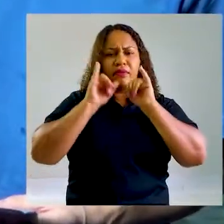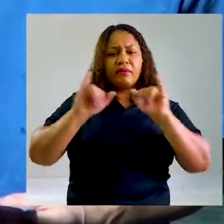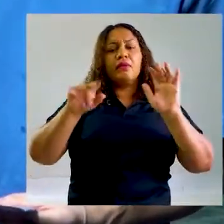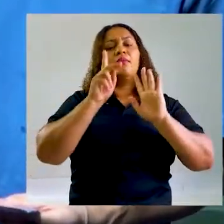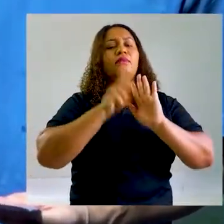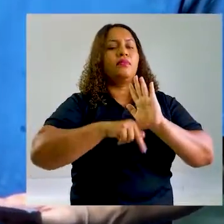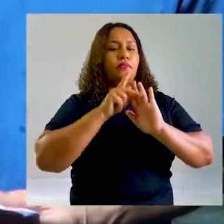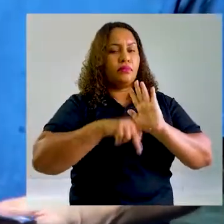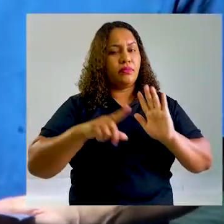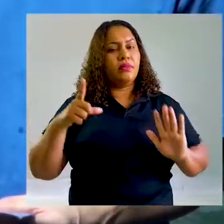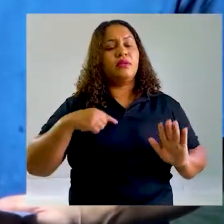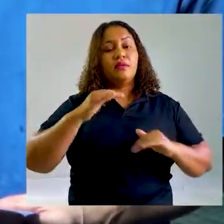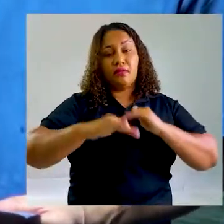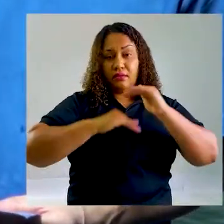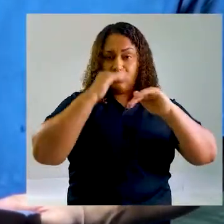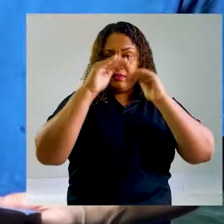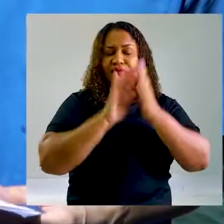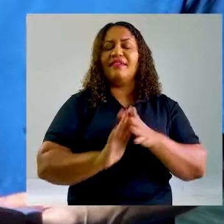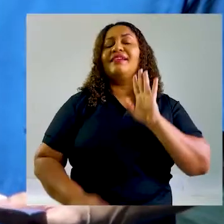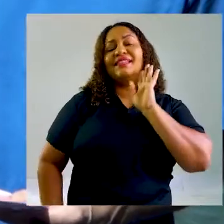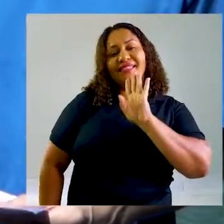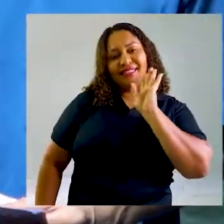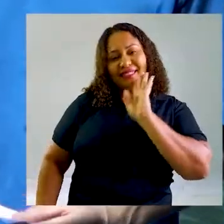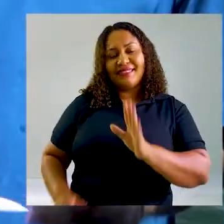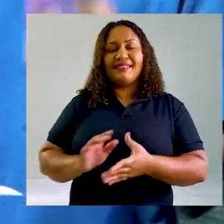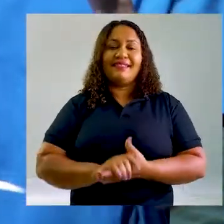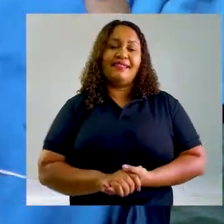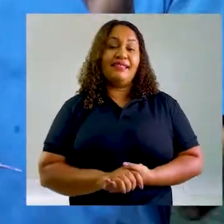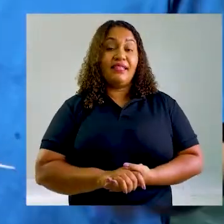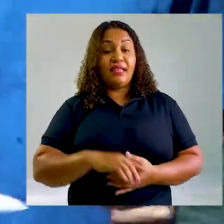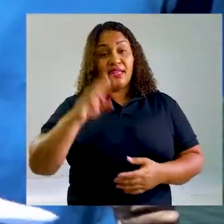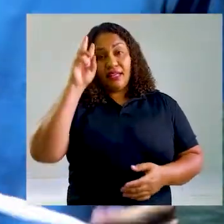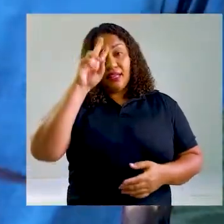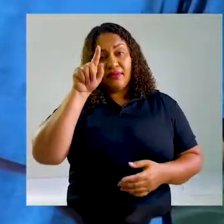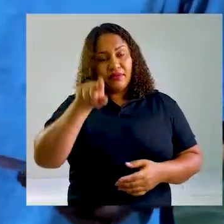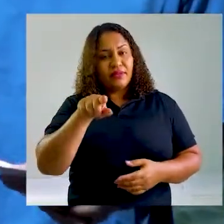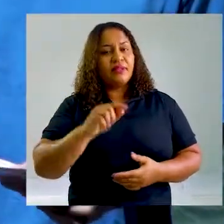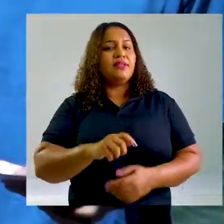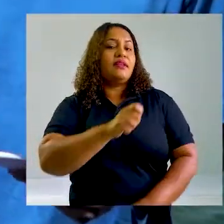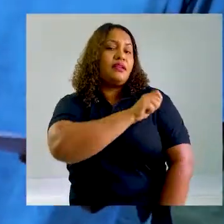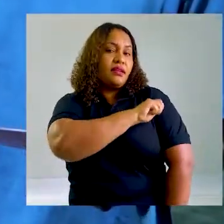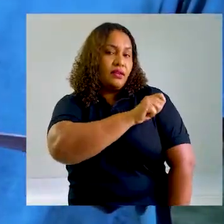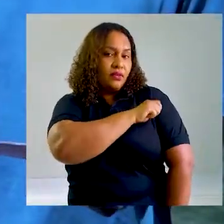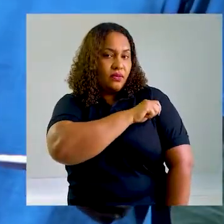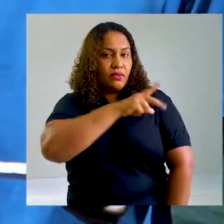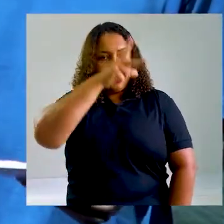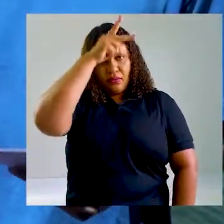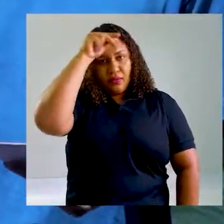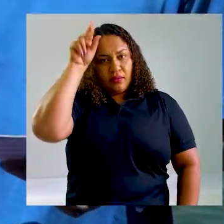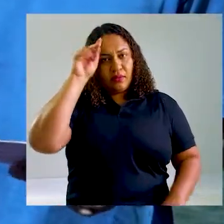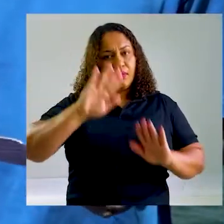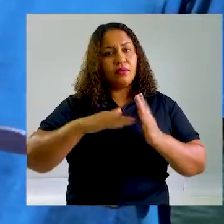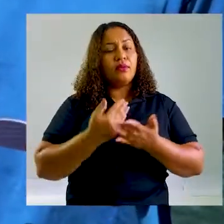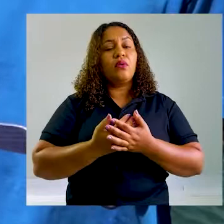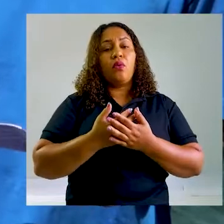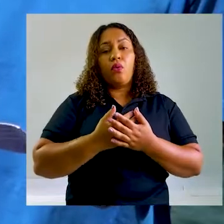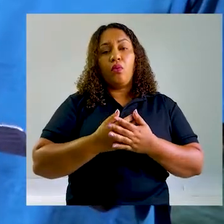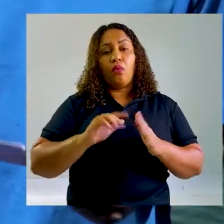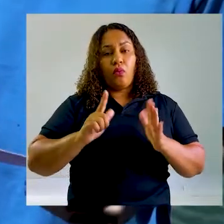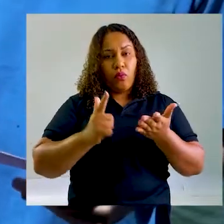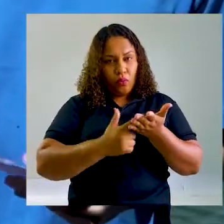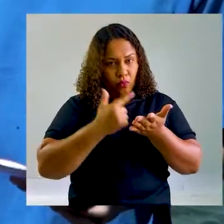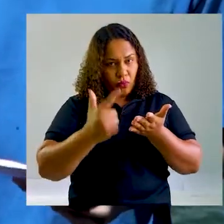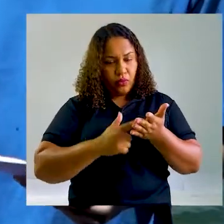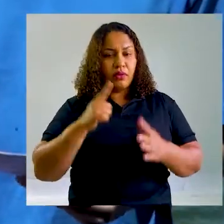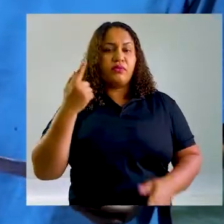também com alguns projetos que a gente tem desenvolvido. Que legal. Deixa eu lembrar você, aluno da rede municipal, que o livro de História e